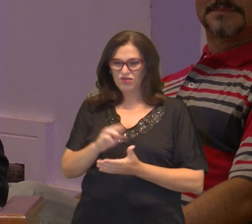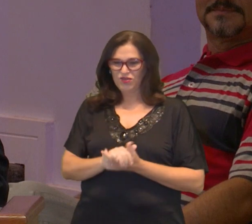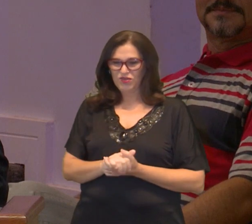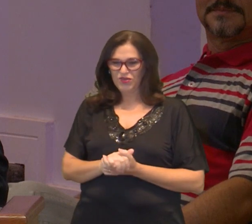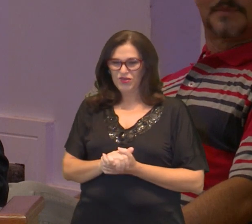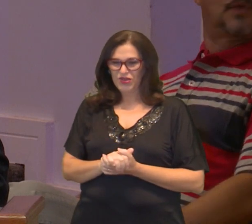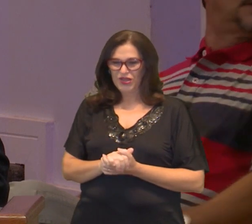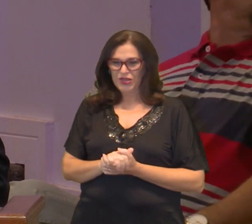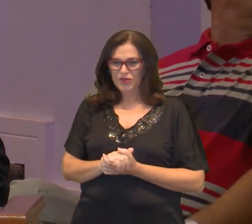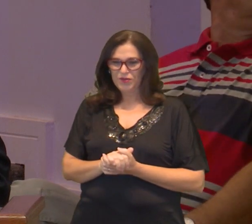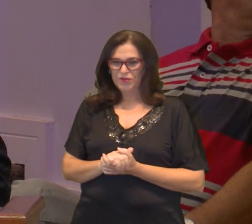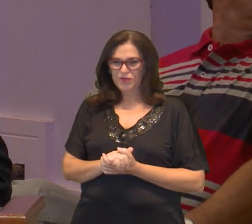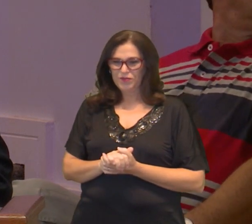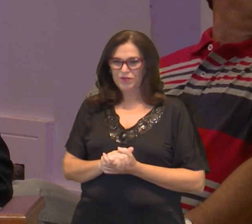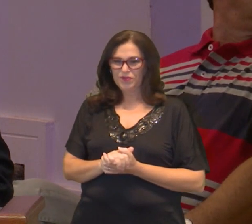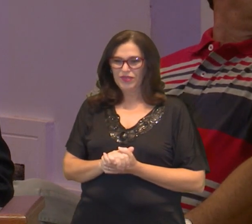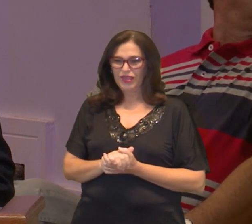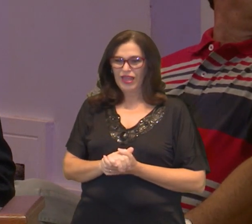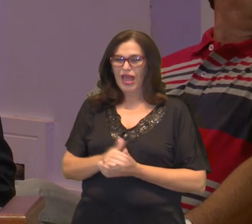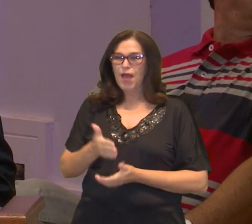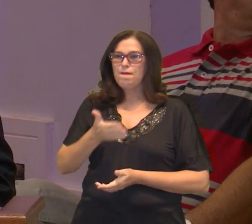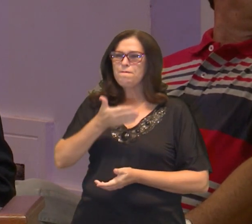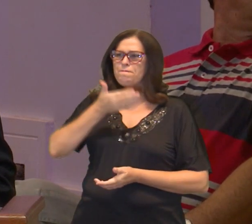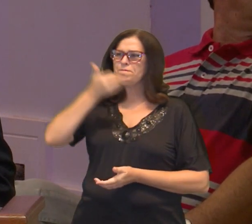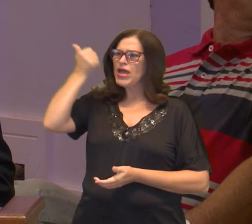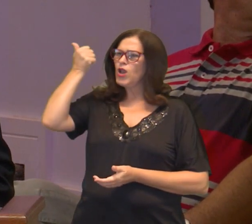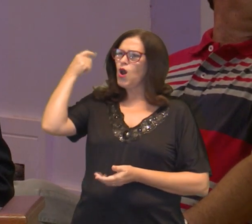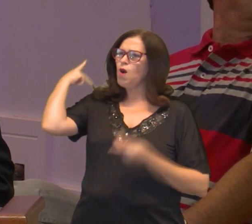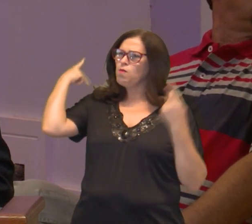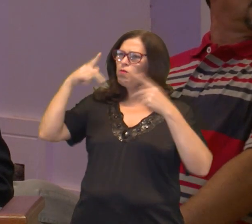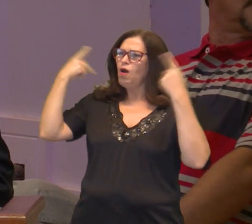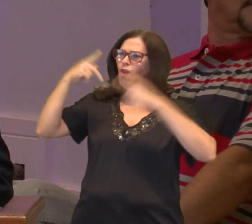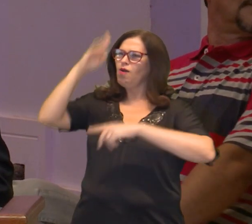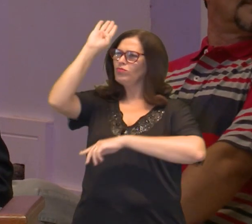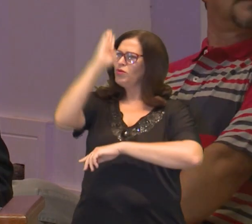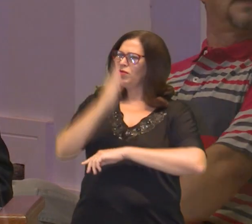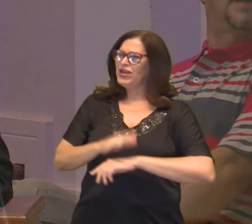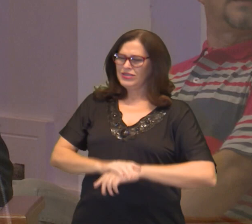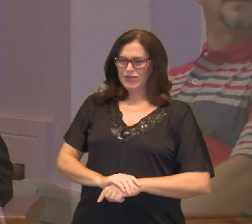considerado o melhor pregador do Brasil.